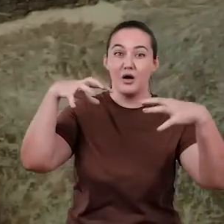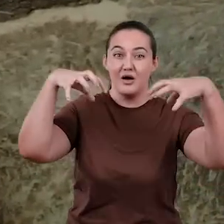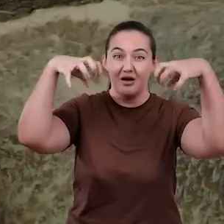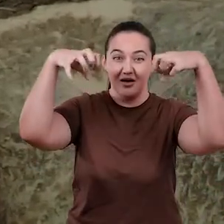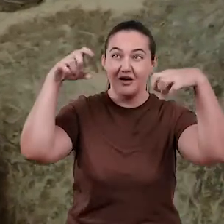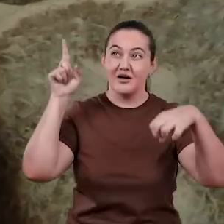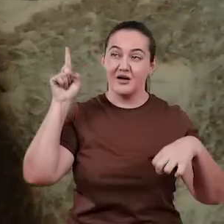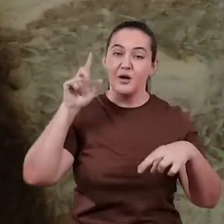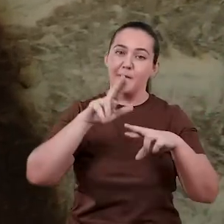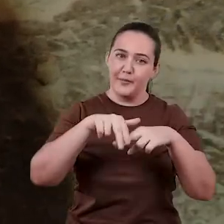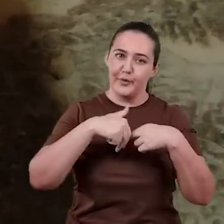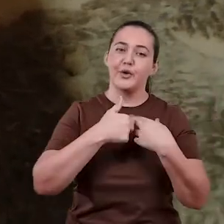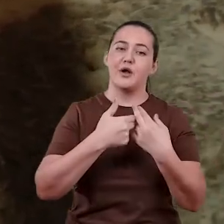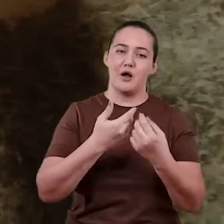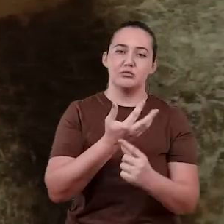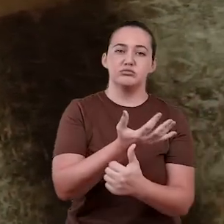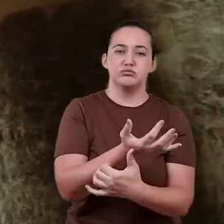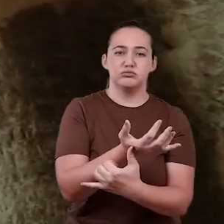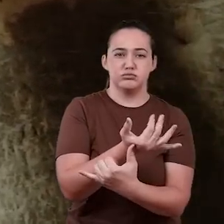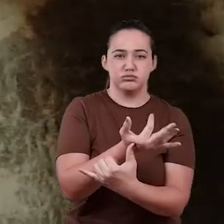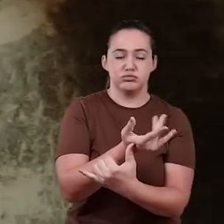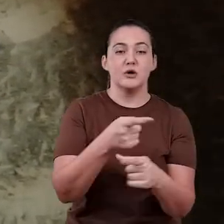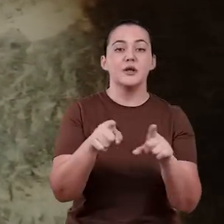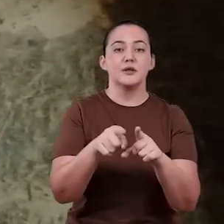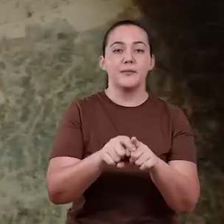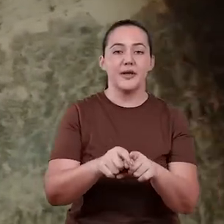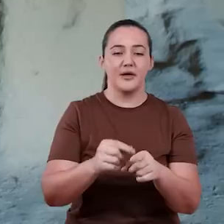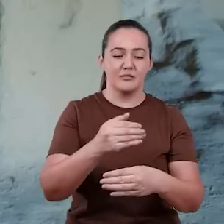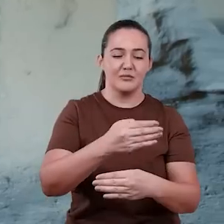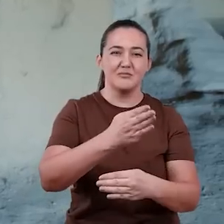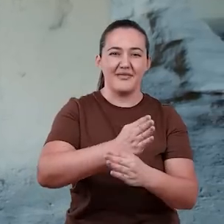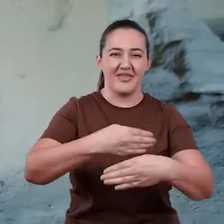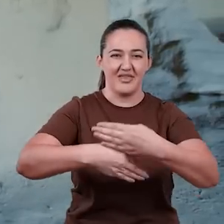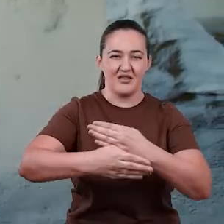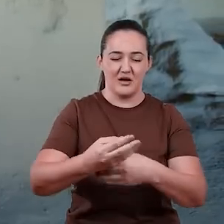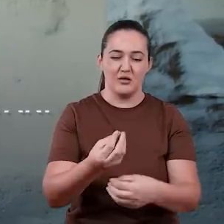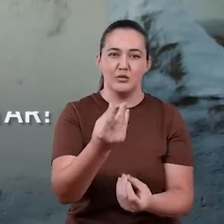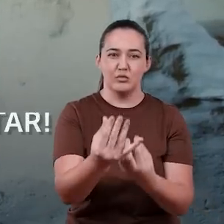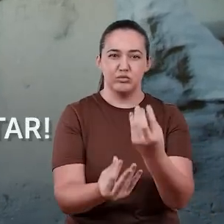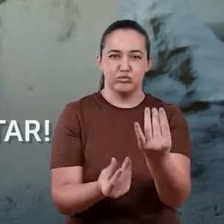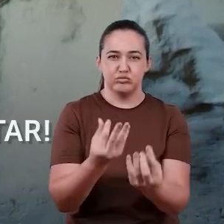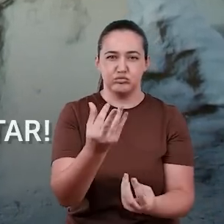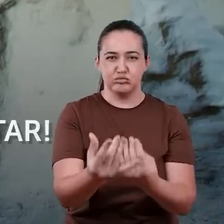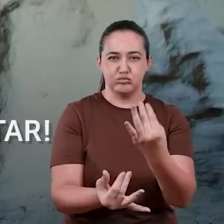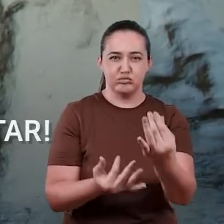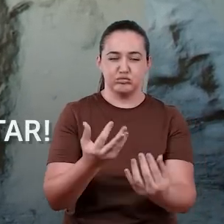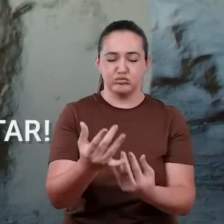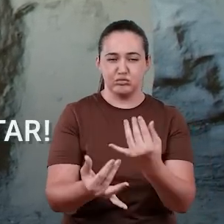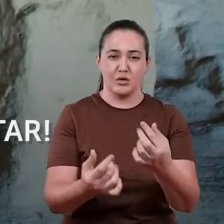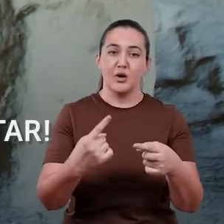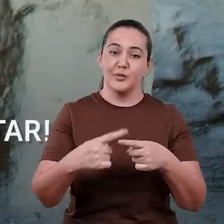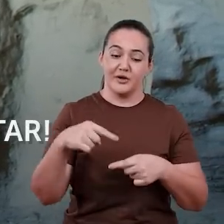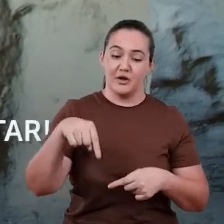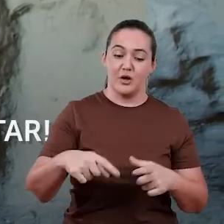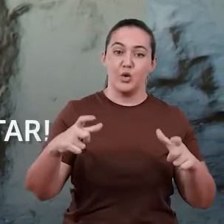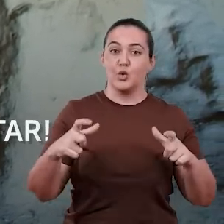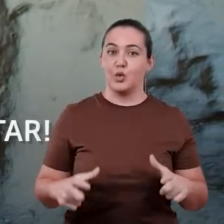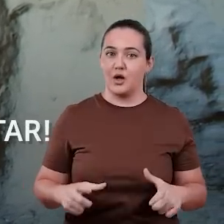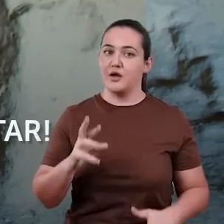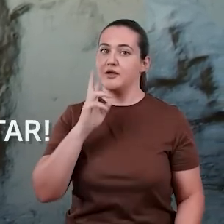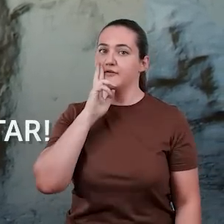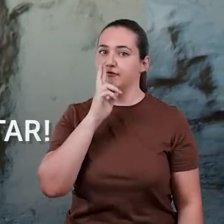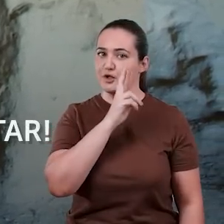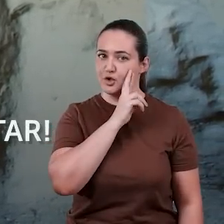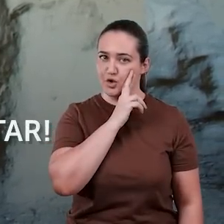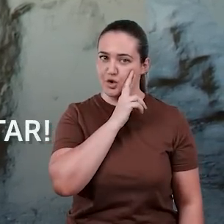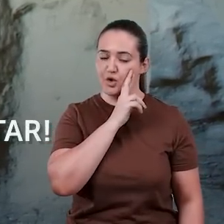escuro, porque muitas fogueiras foram acendidas aqui, muitas lamparinas. Então, como eu disse, foi um lugar de refeitório